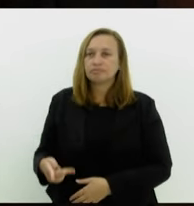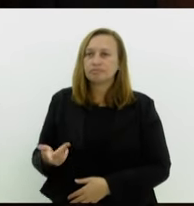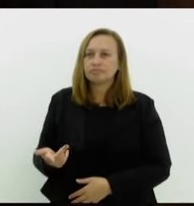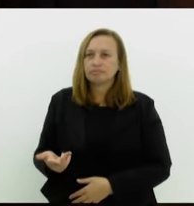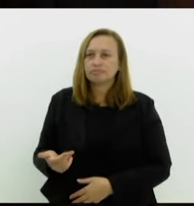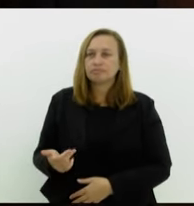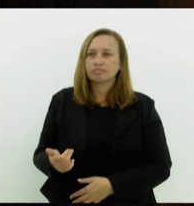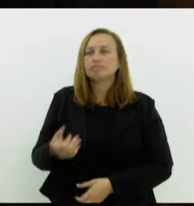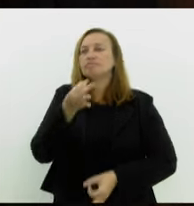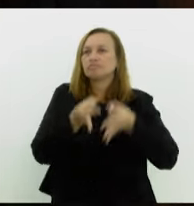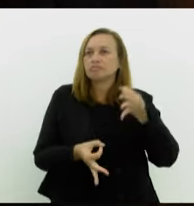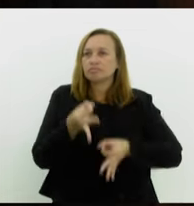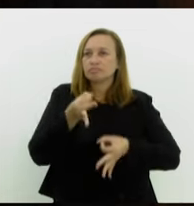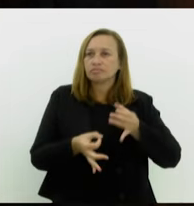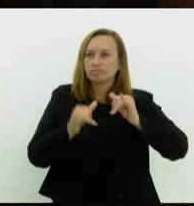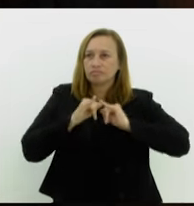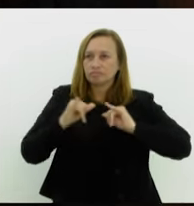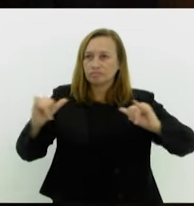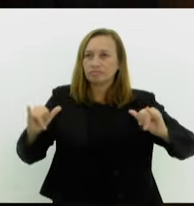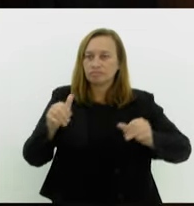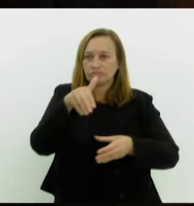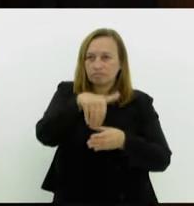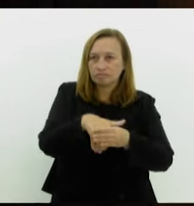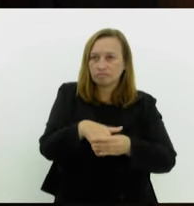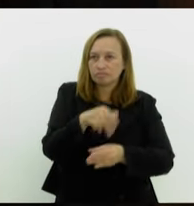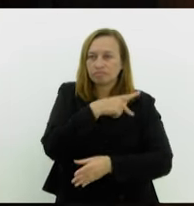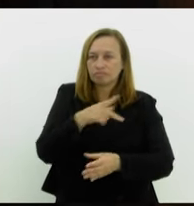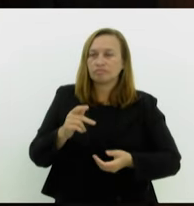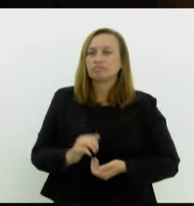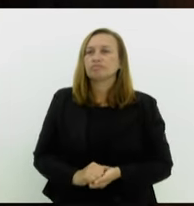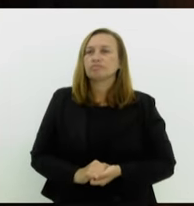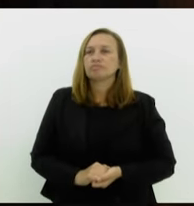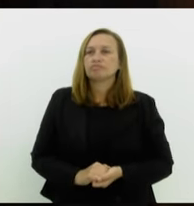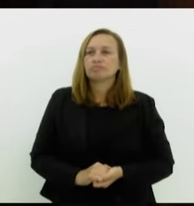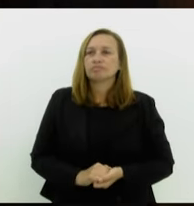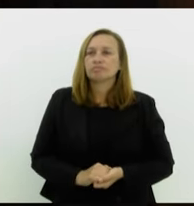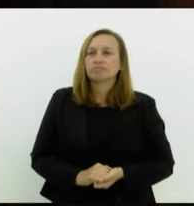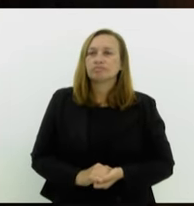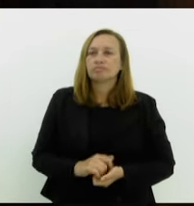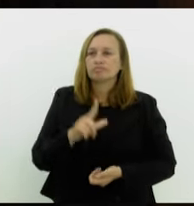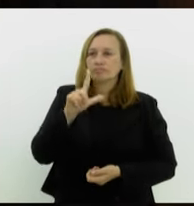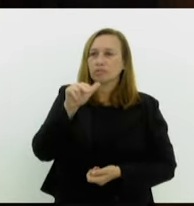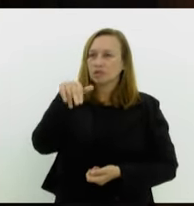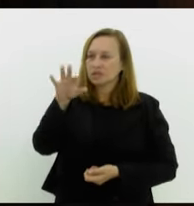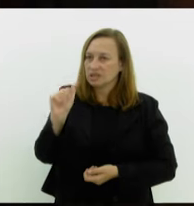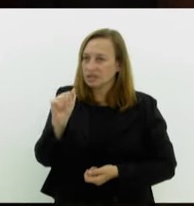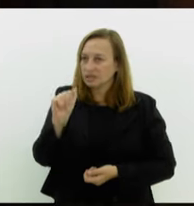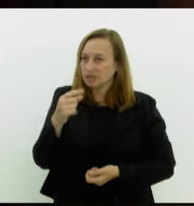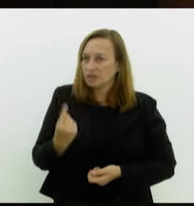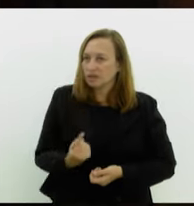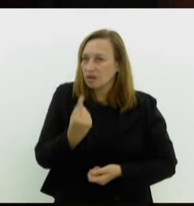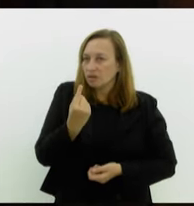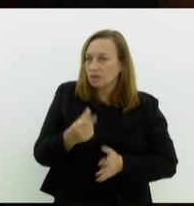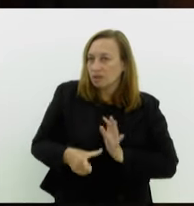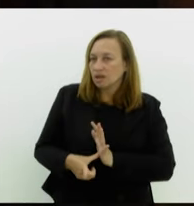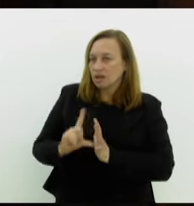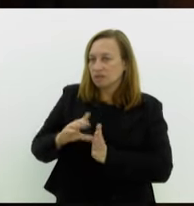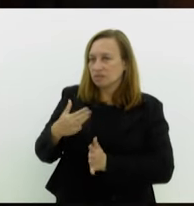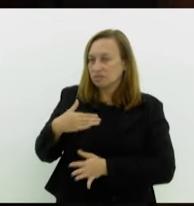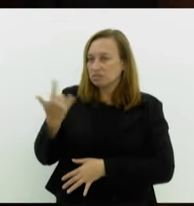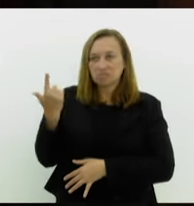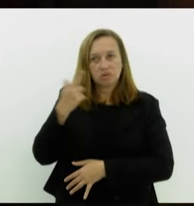ser juíza da propaganda de uma eleição presidencial porque Luciana que era única antes de mim não chegou a